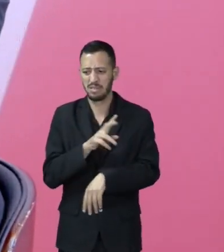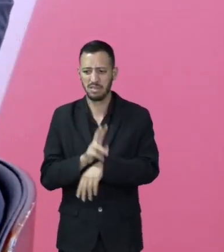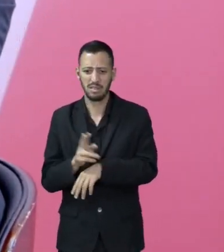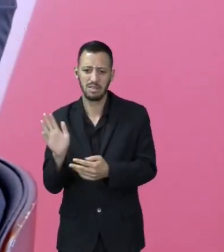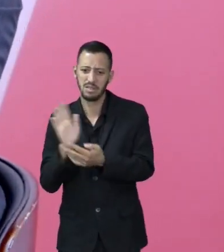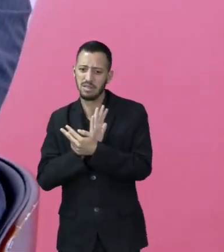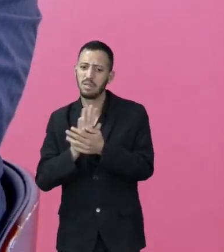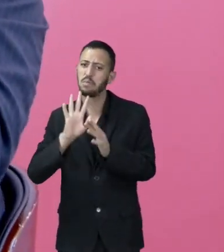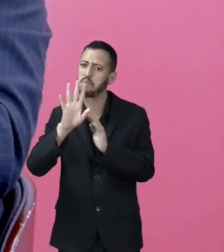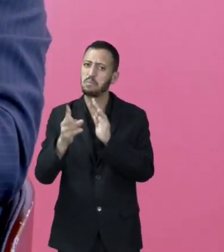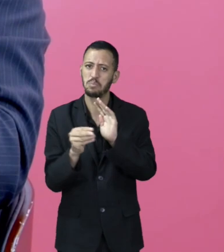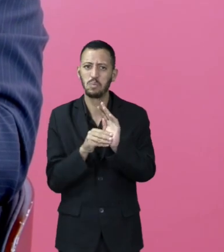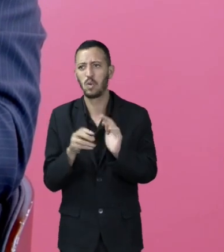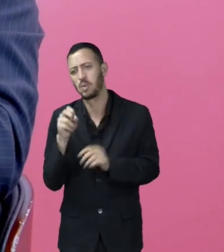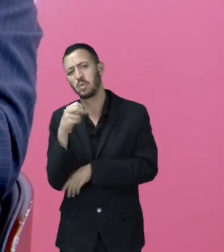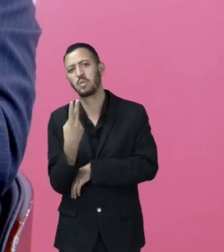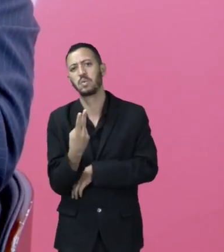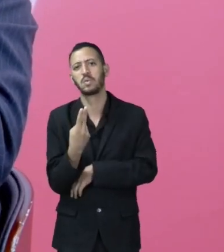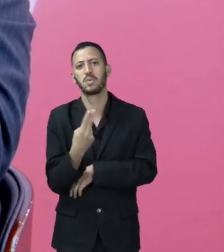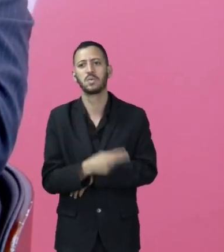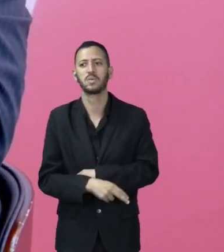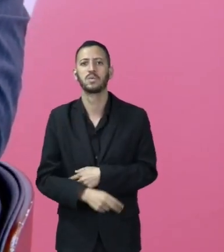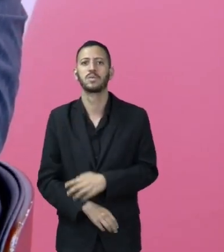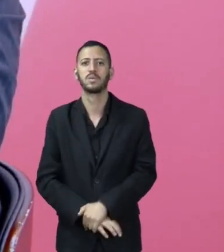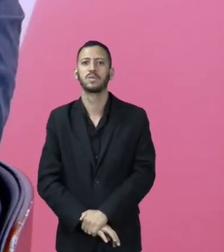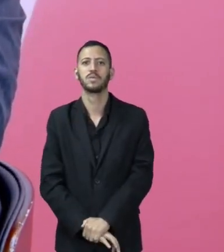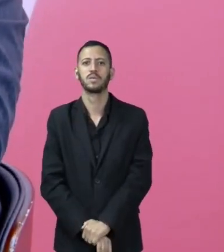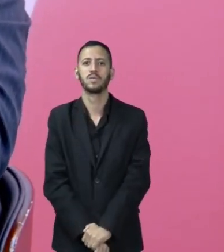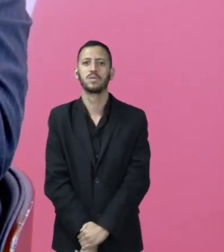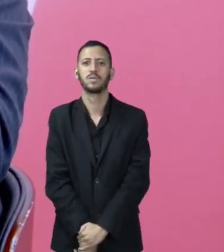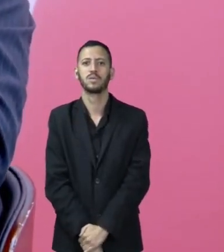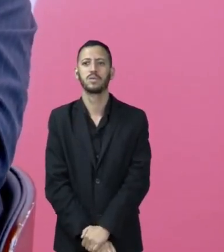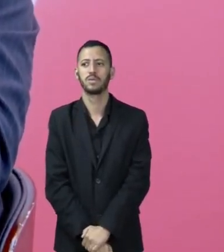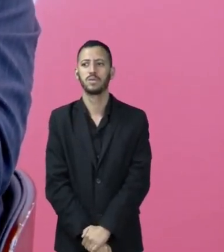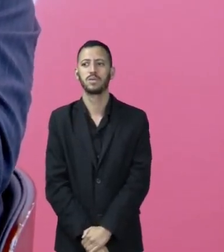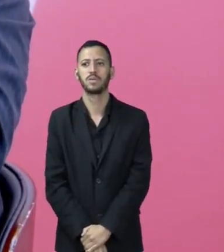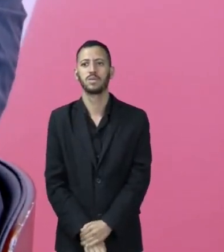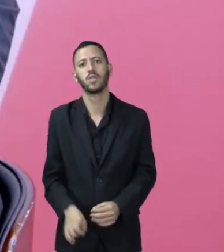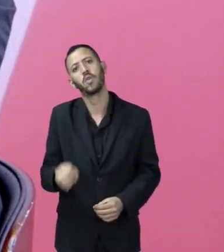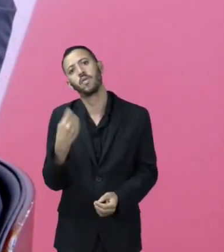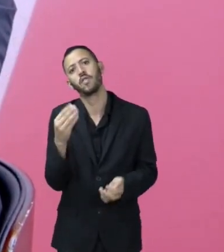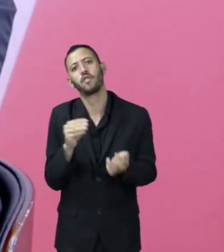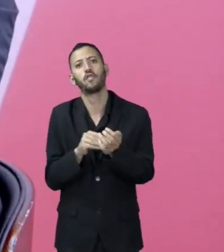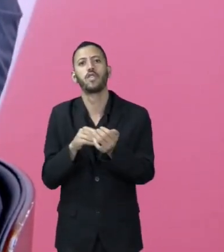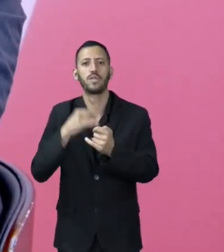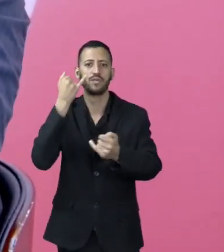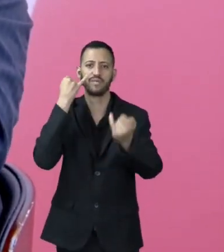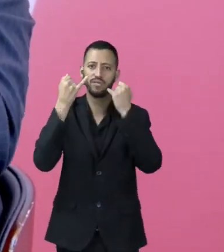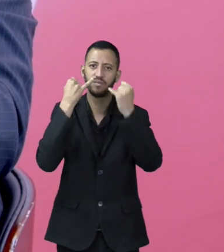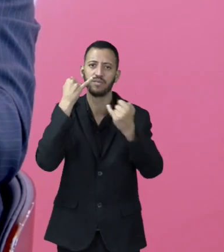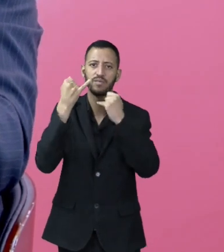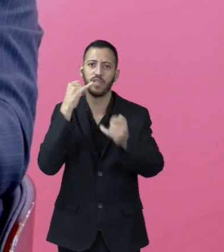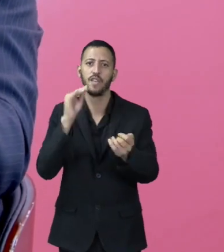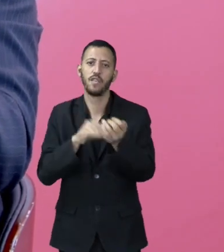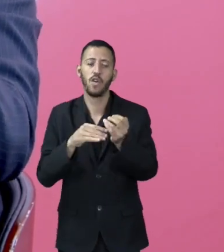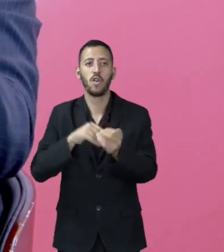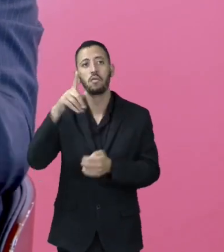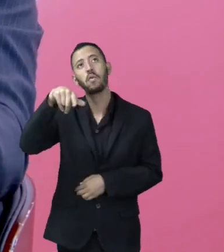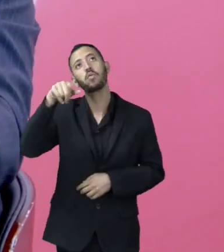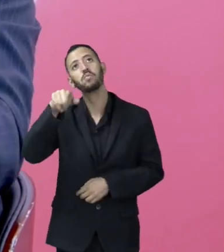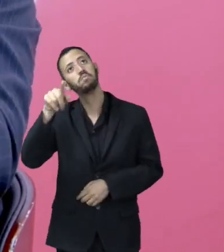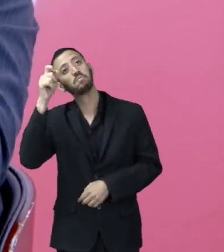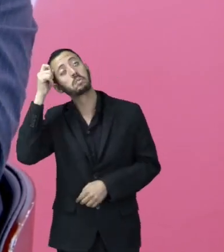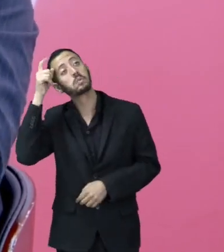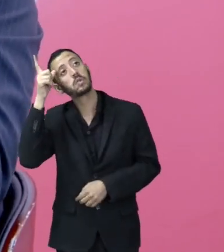algumas pautas, ou que isso tem a ver realmente com a falta de informação, a falta de conhecimento